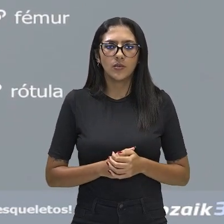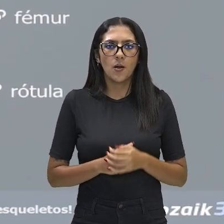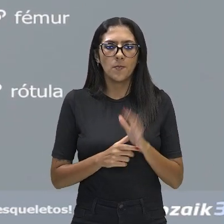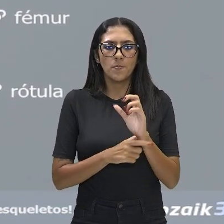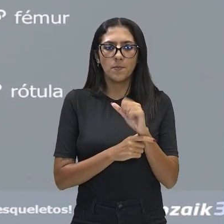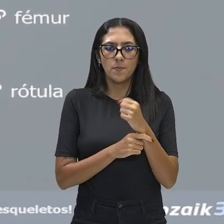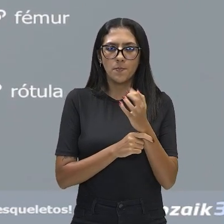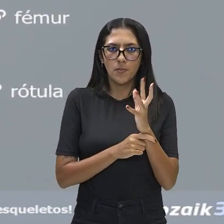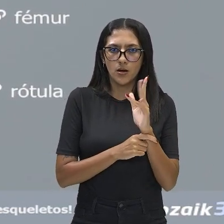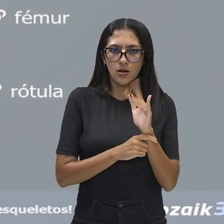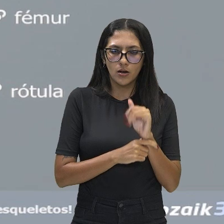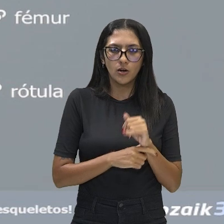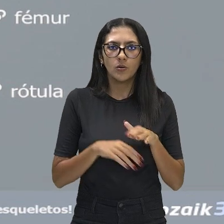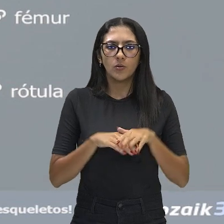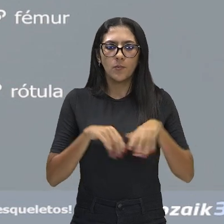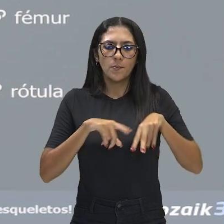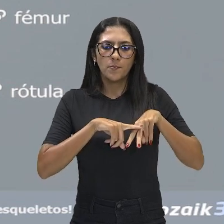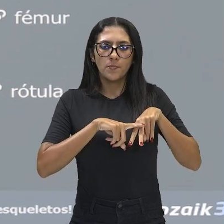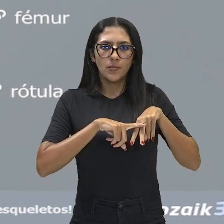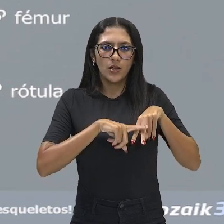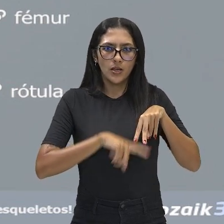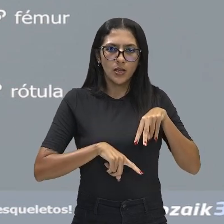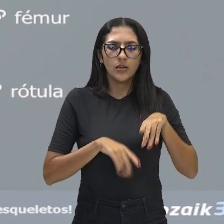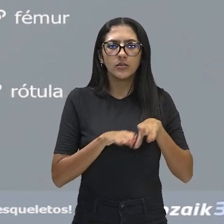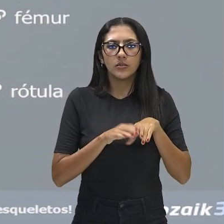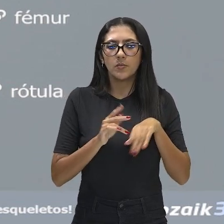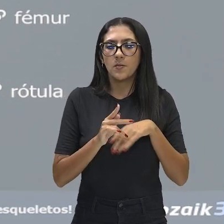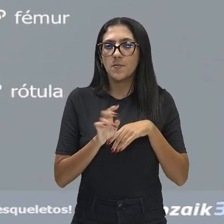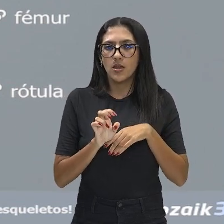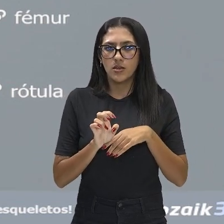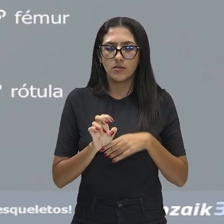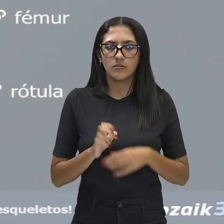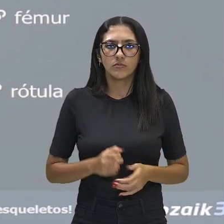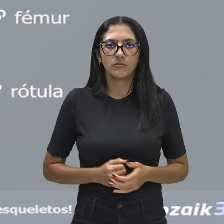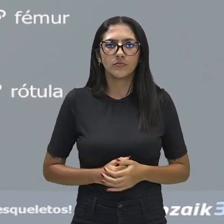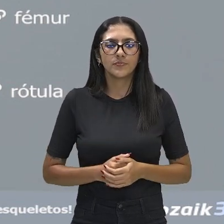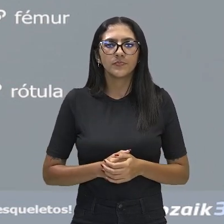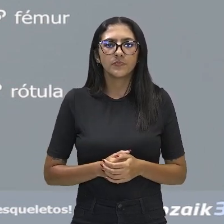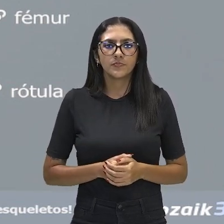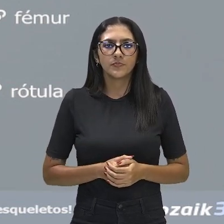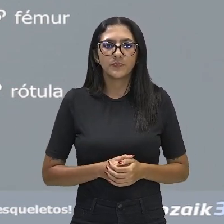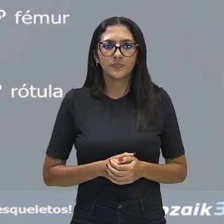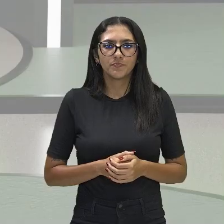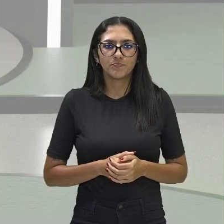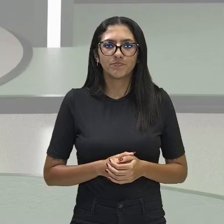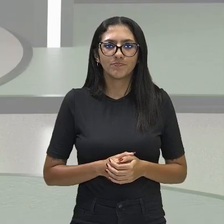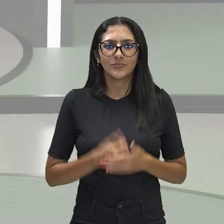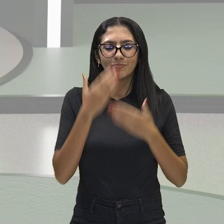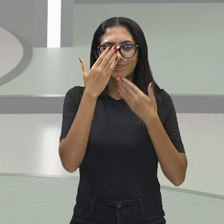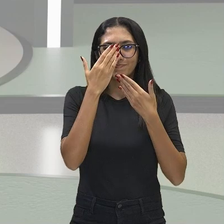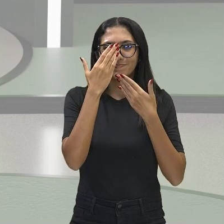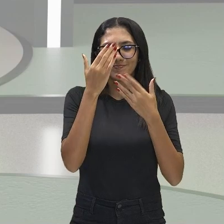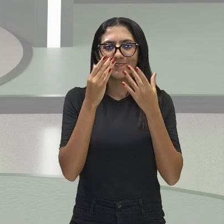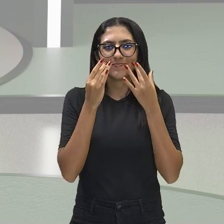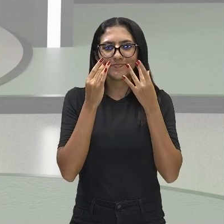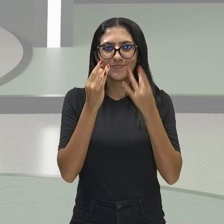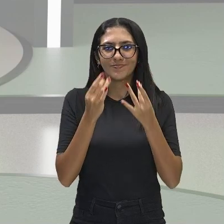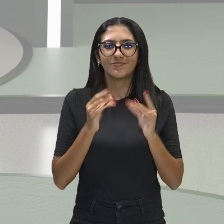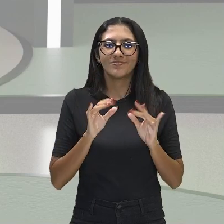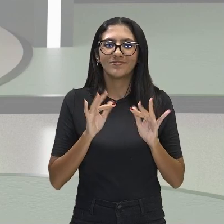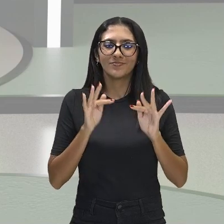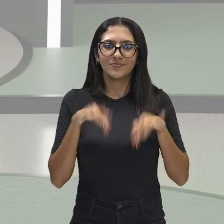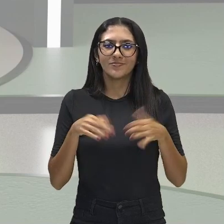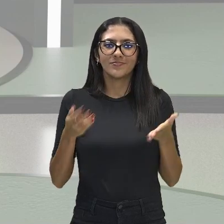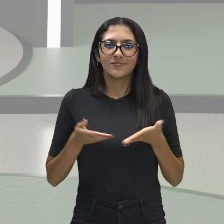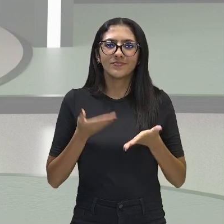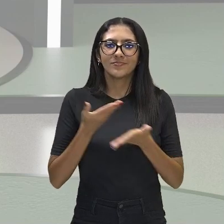mãos, pernas e pé, certo? Muito obrigada pela atenção de vocês.